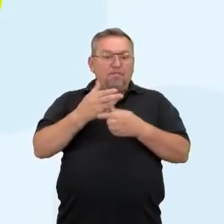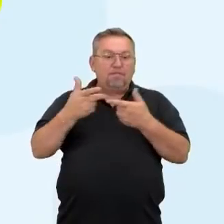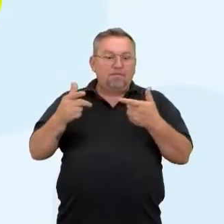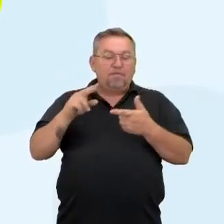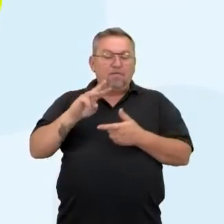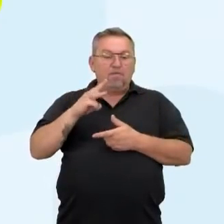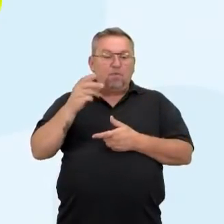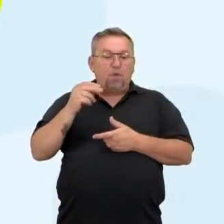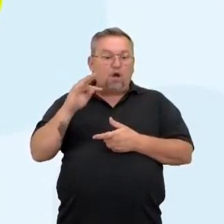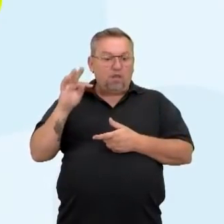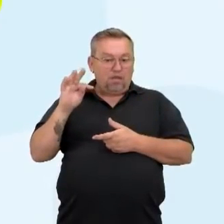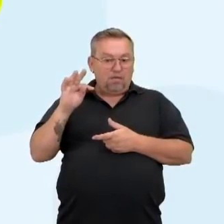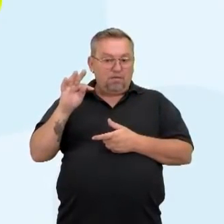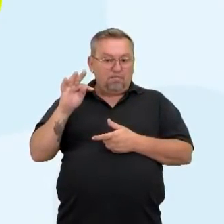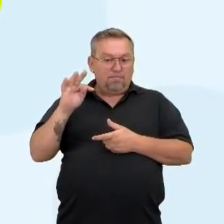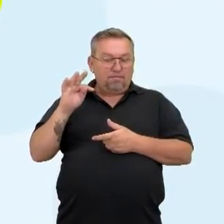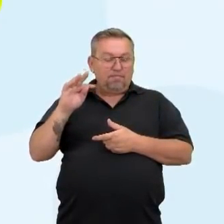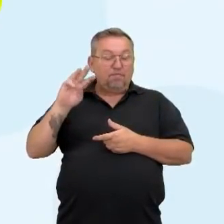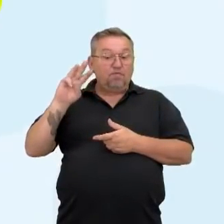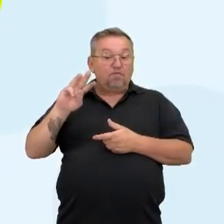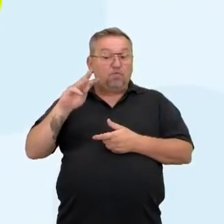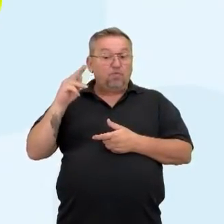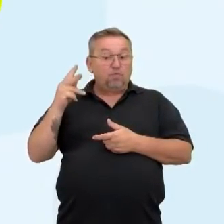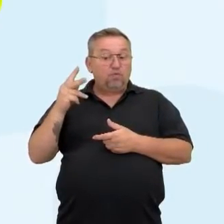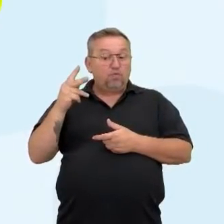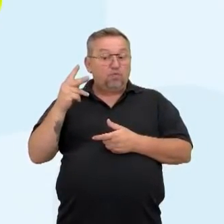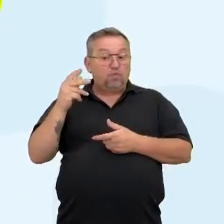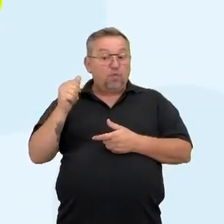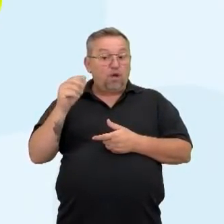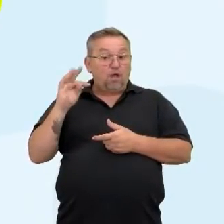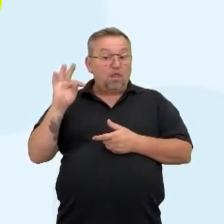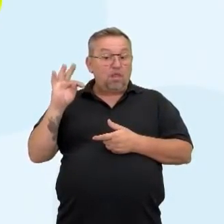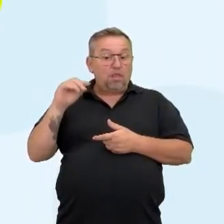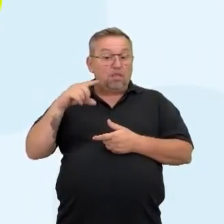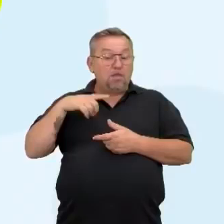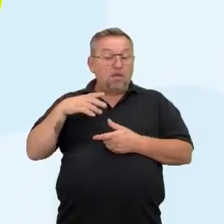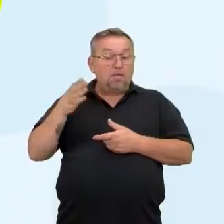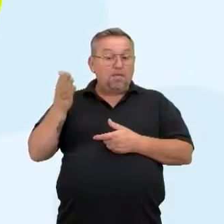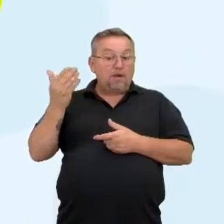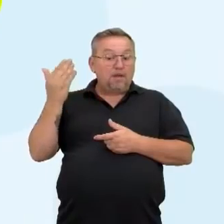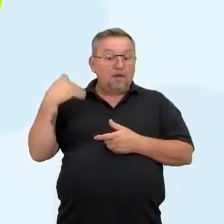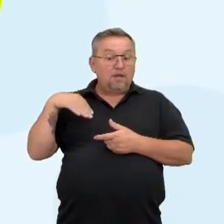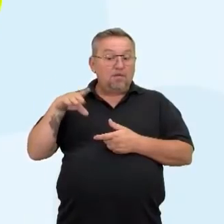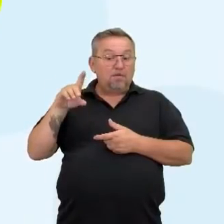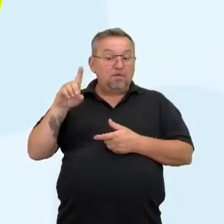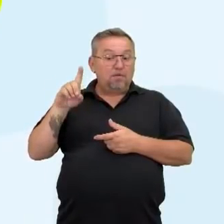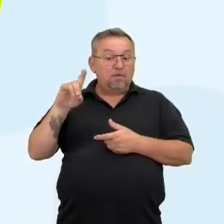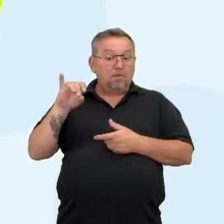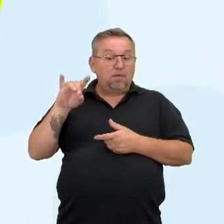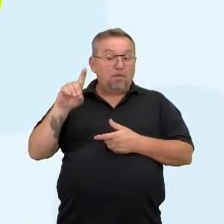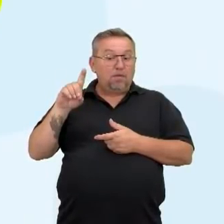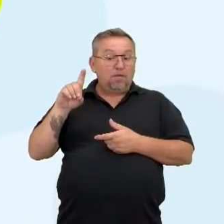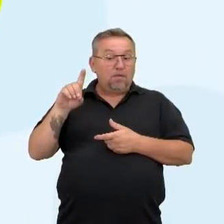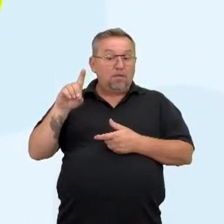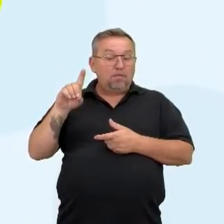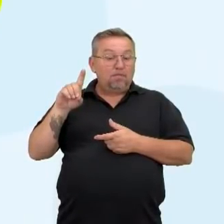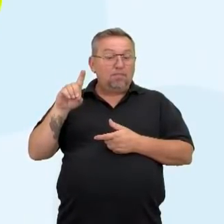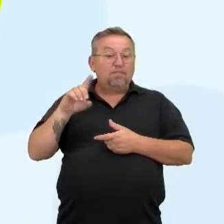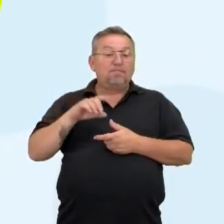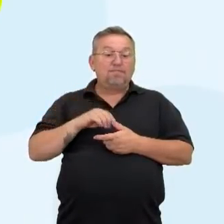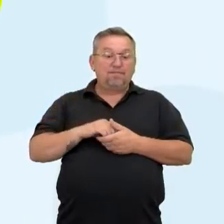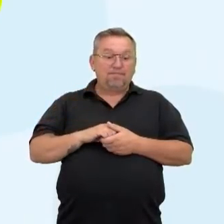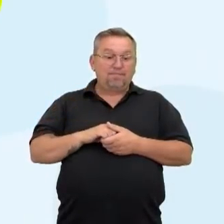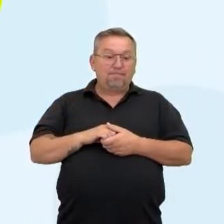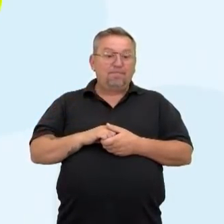ser what. Né? A pergunta está no passado, então vai ser did. Né? Eu